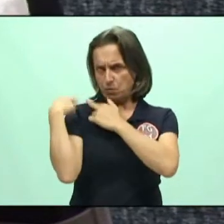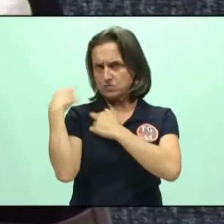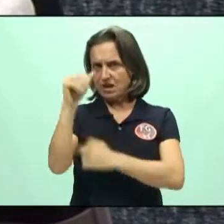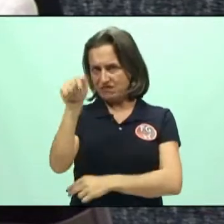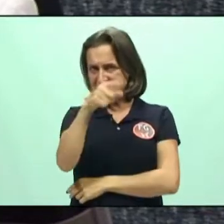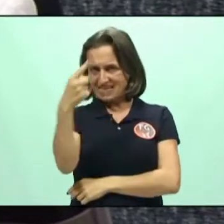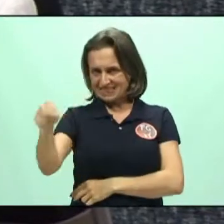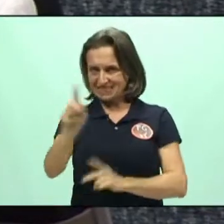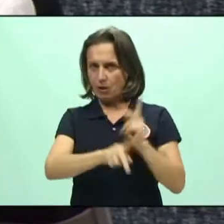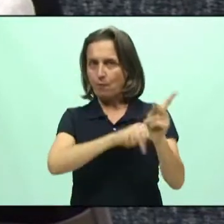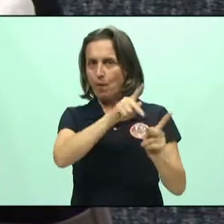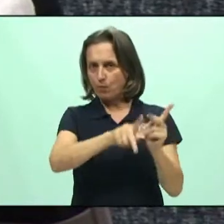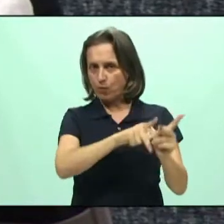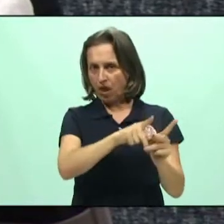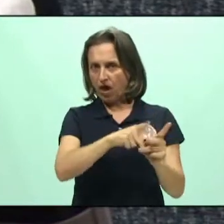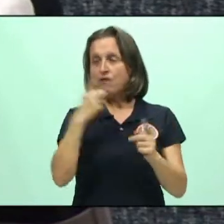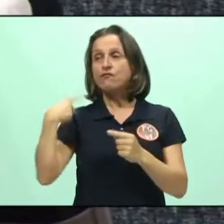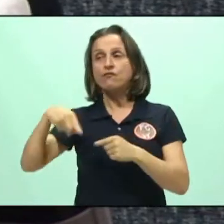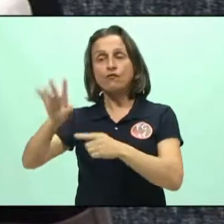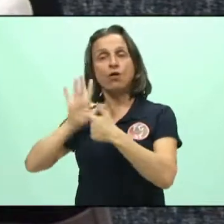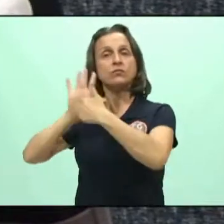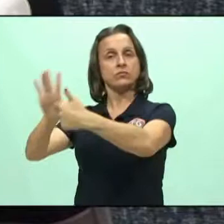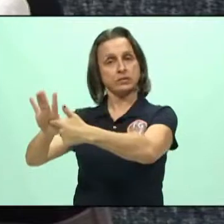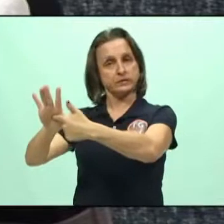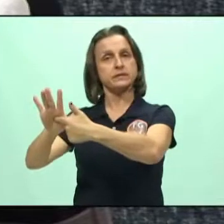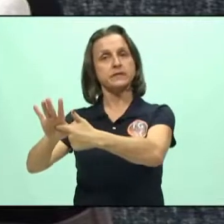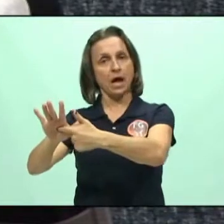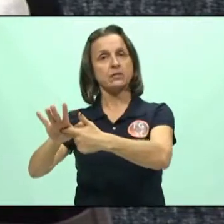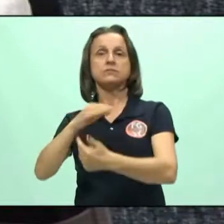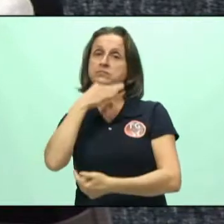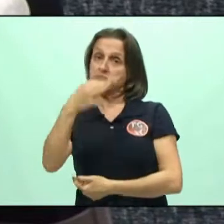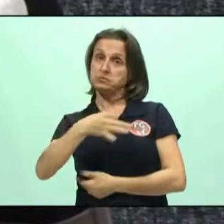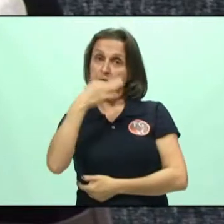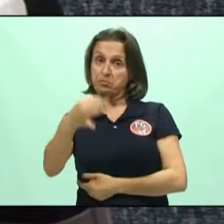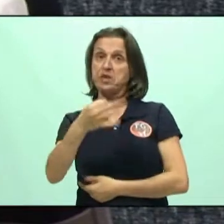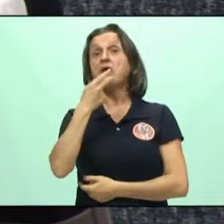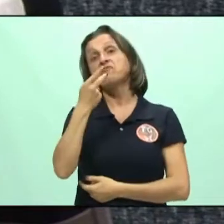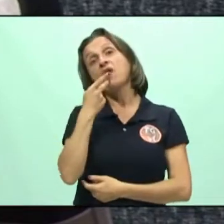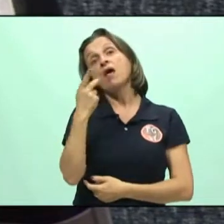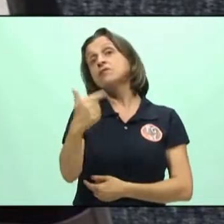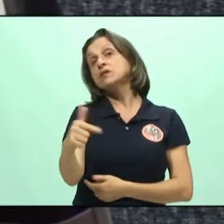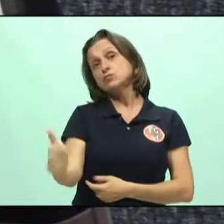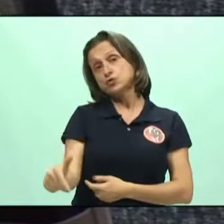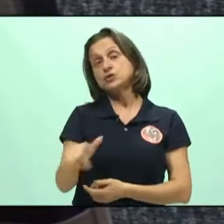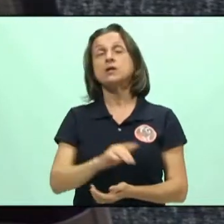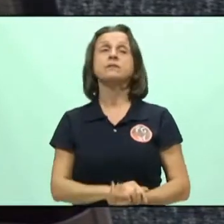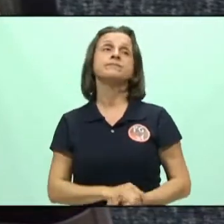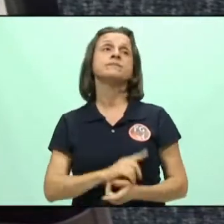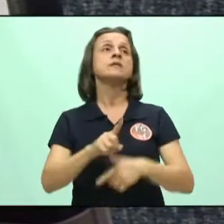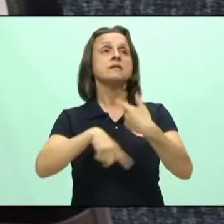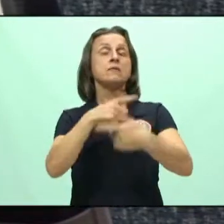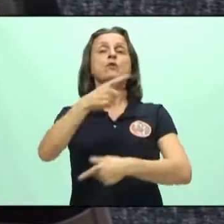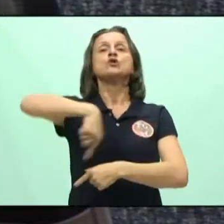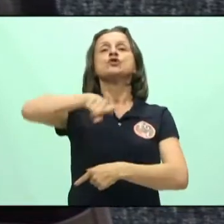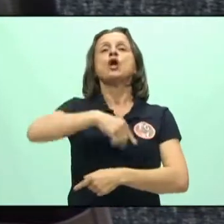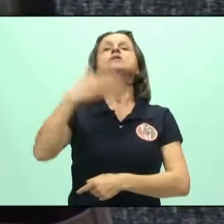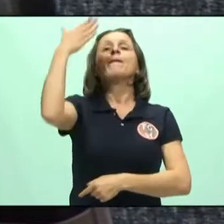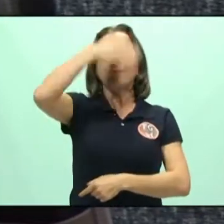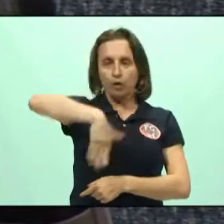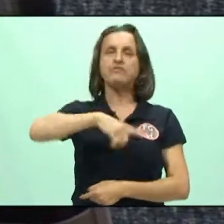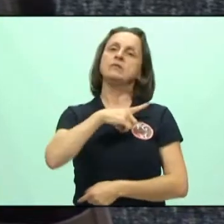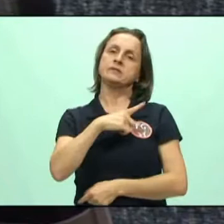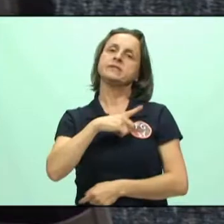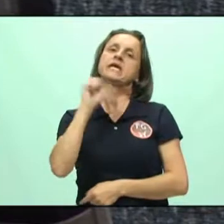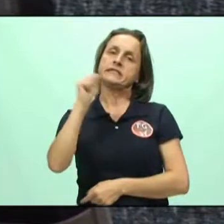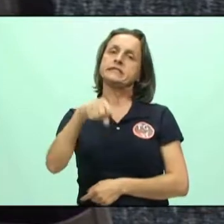esse repasse foram reapresentar o parecer que diziam não existia a gente provou existir da própria procuradoria do